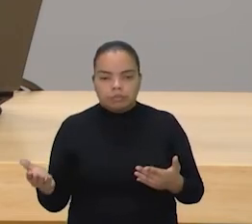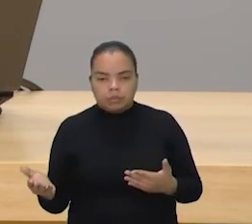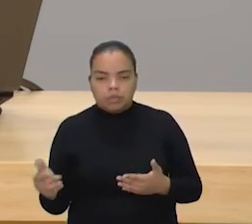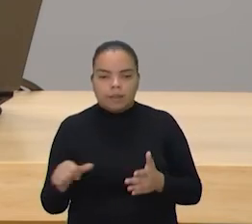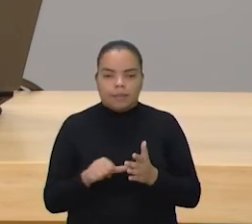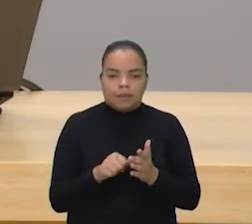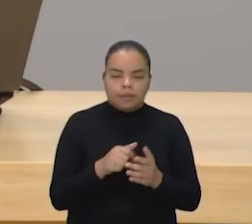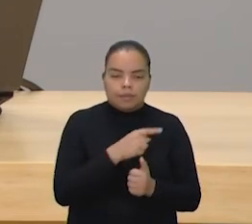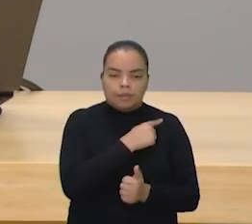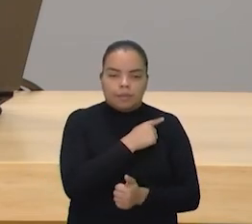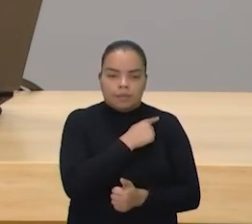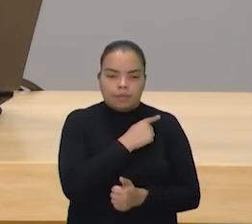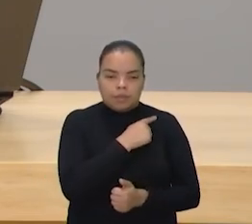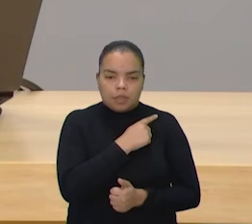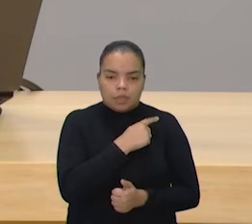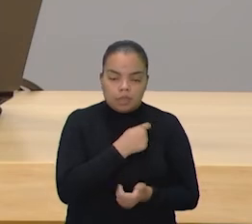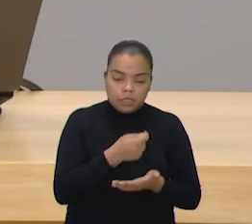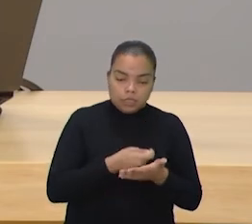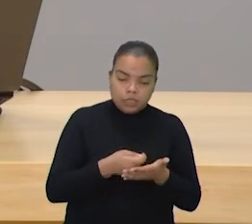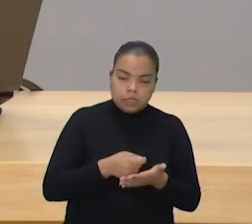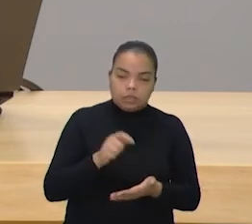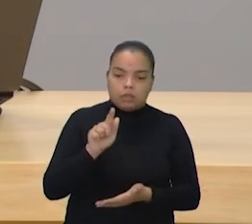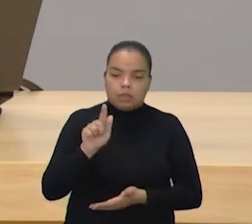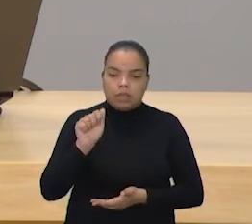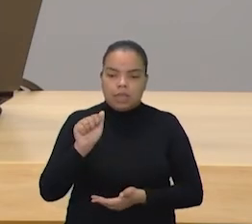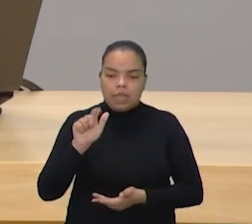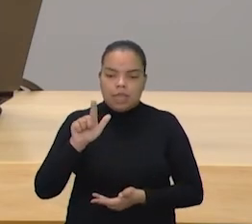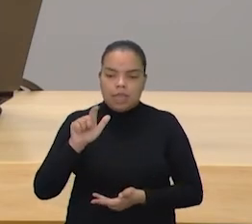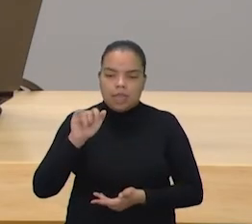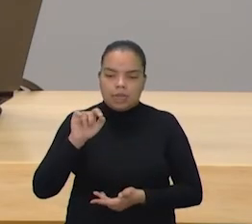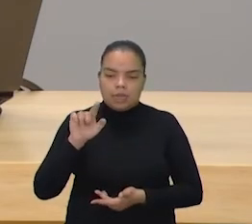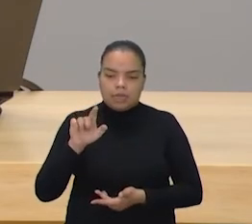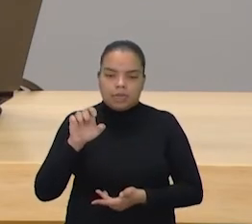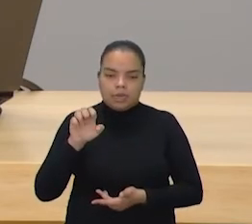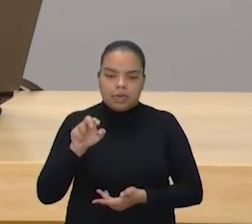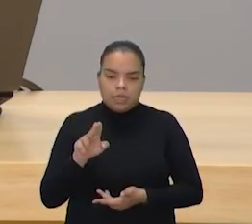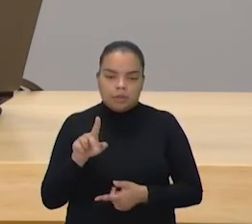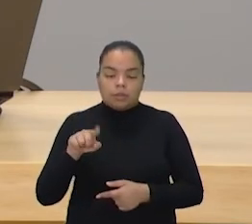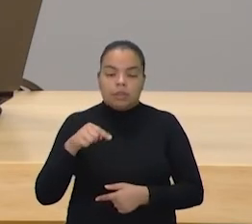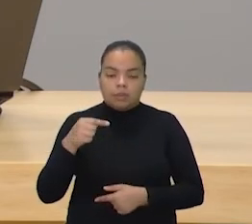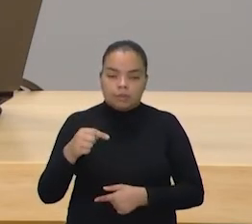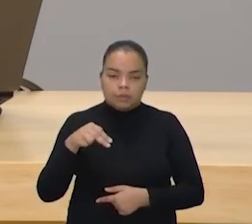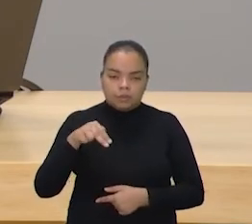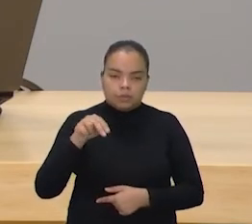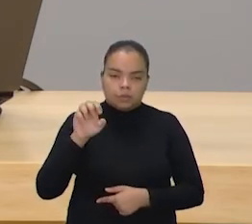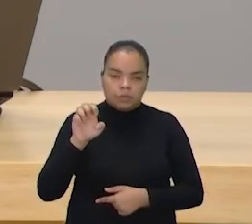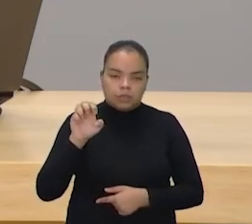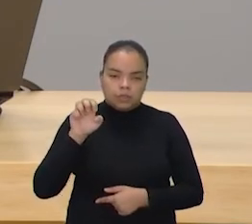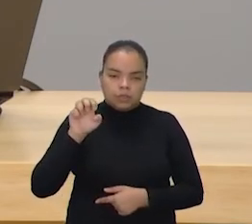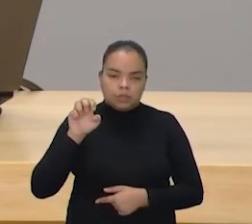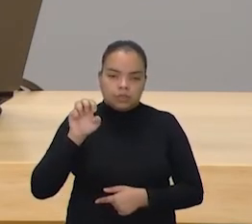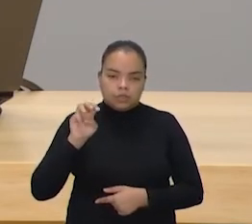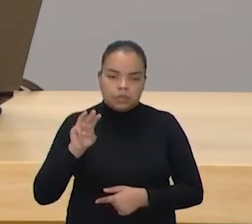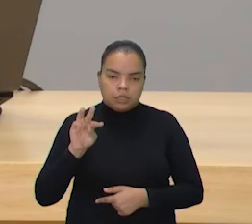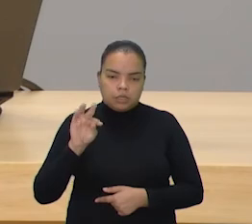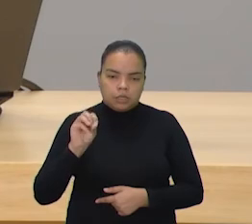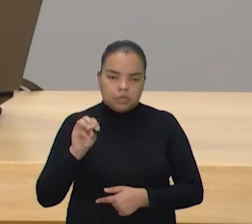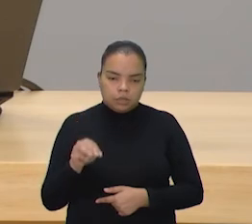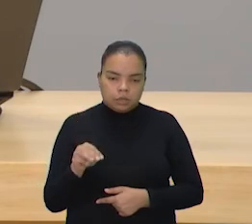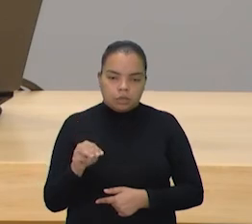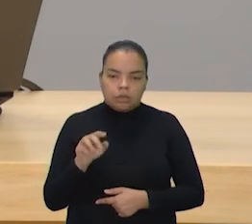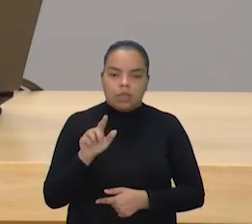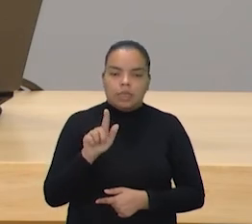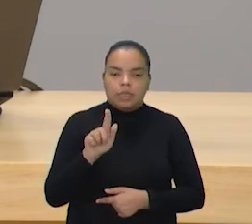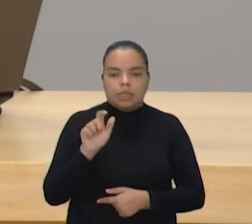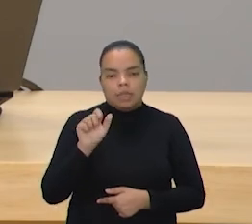são escritos por Galileu e por Newton, né? Galileu primeiramente. É uma curiosidade, assim, quando Galileu morreu, Newton